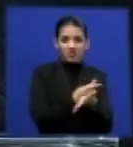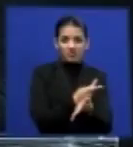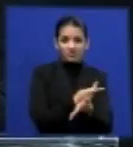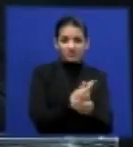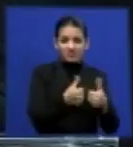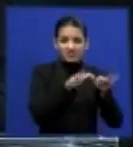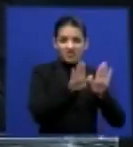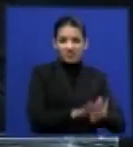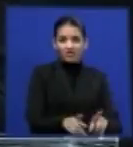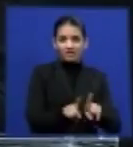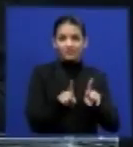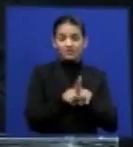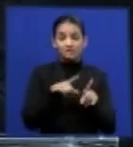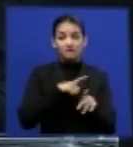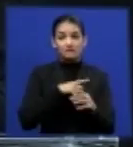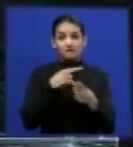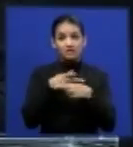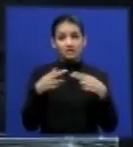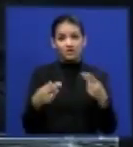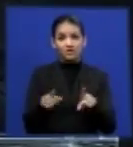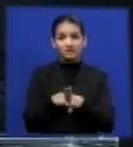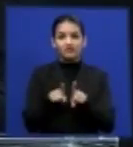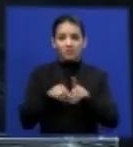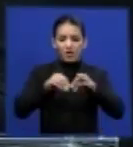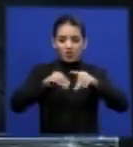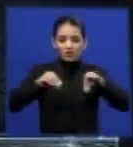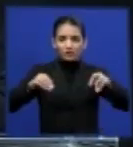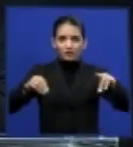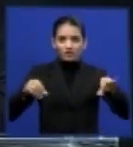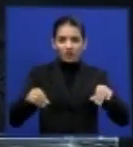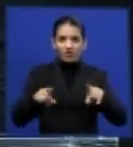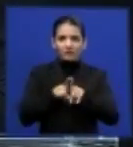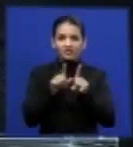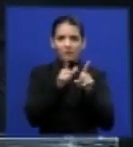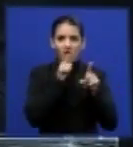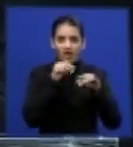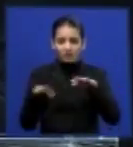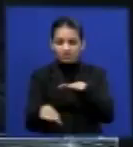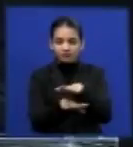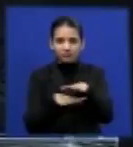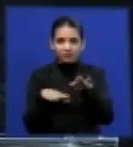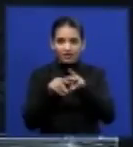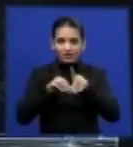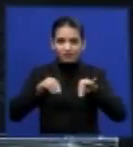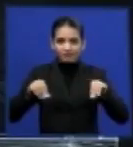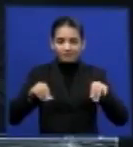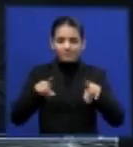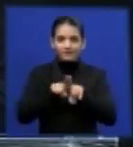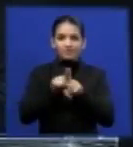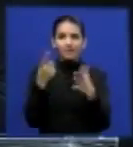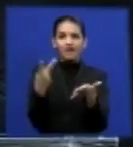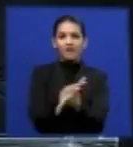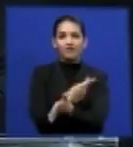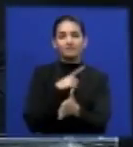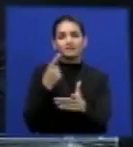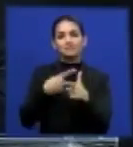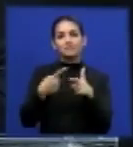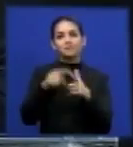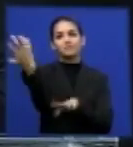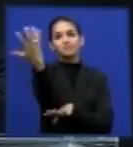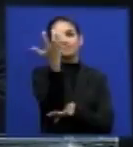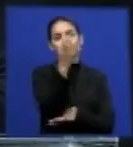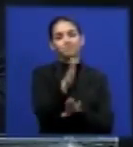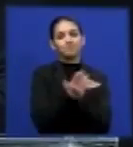hidrocarbonetos mais pesados que contaminam o solo e o lençol freático. Porém, gostaria de chamar a atenção aqui dos